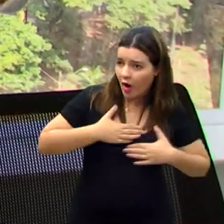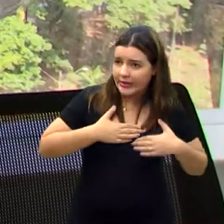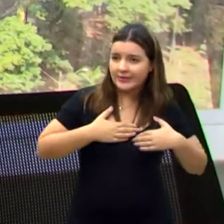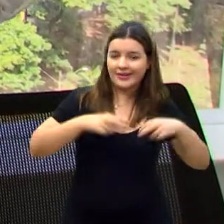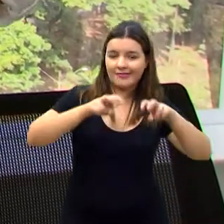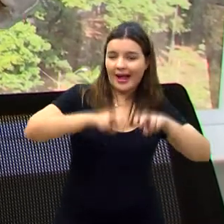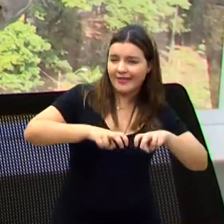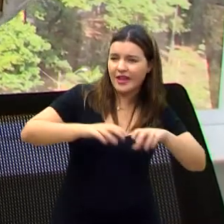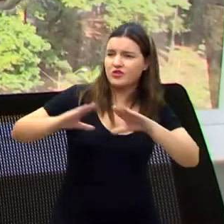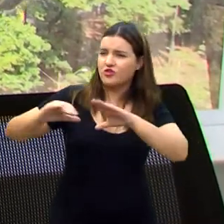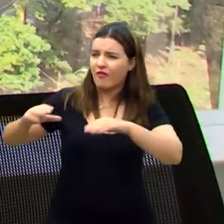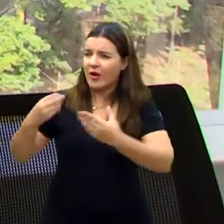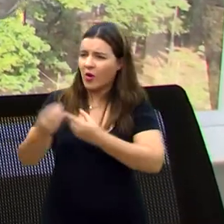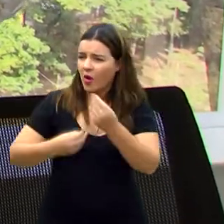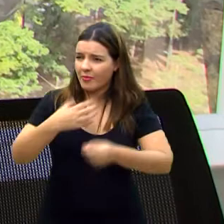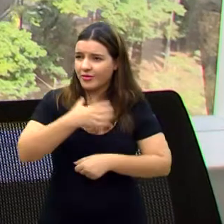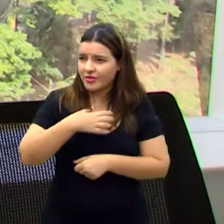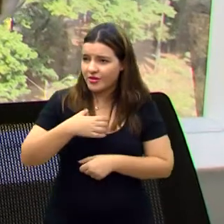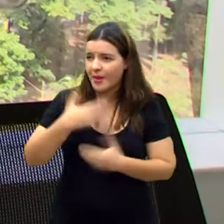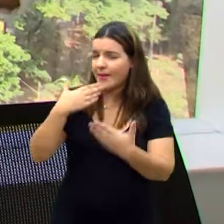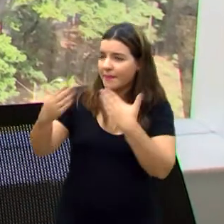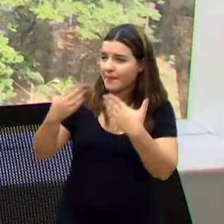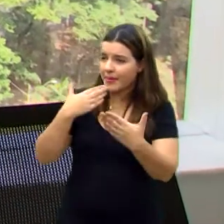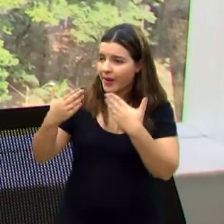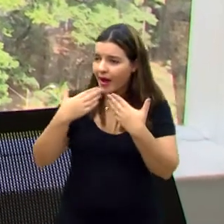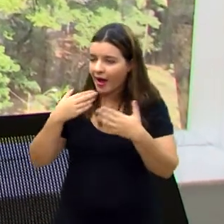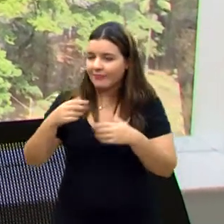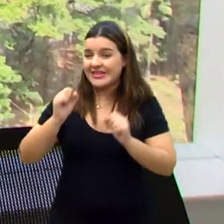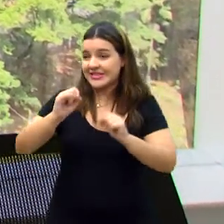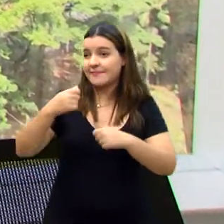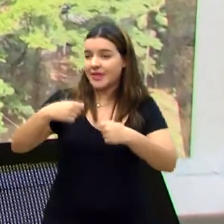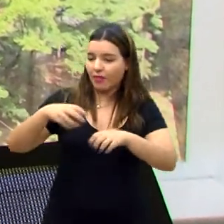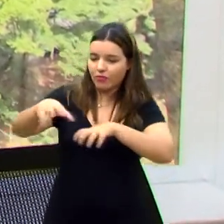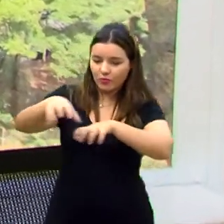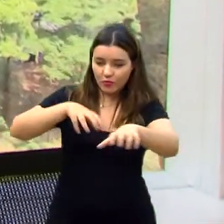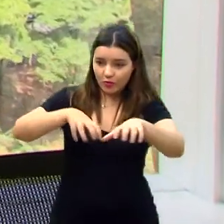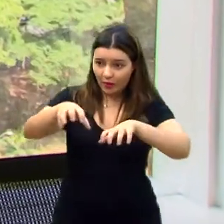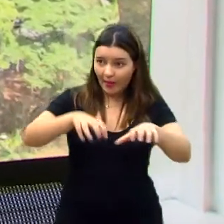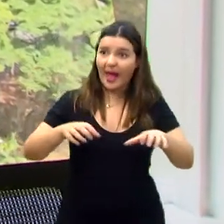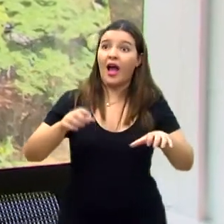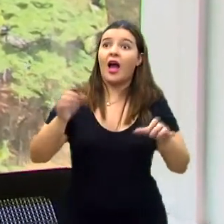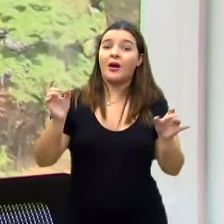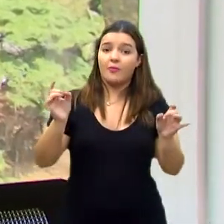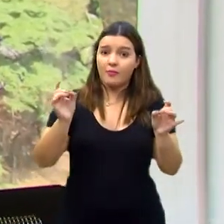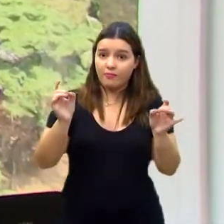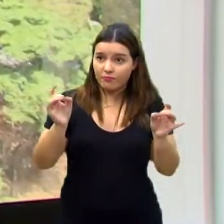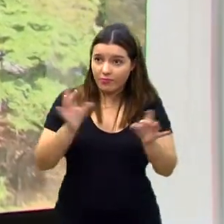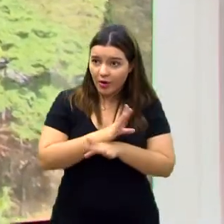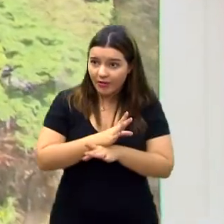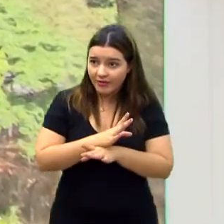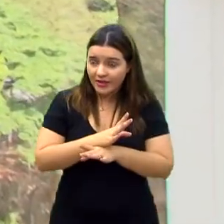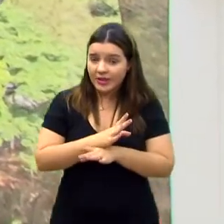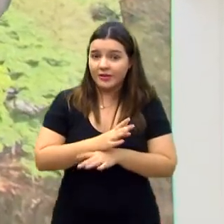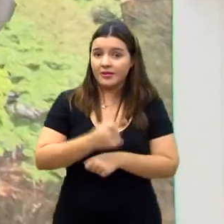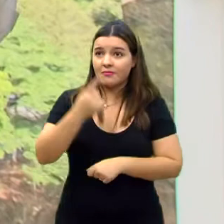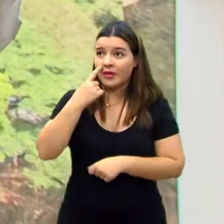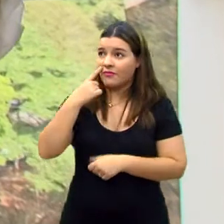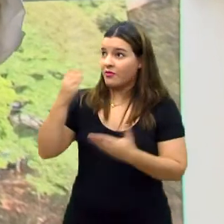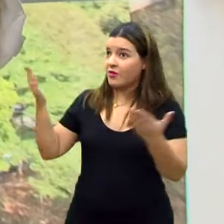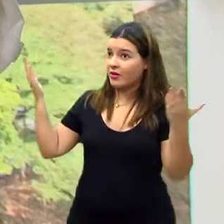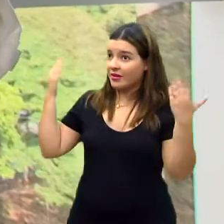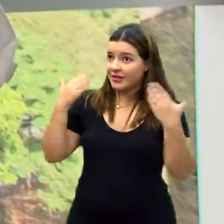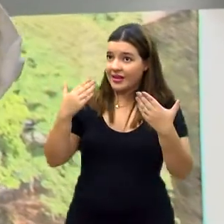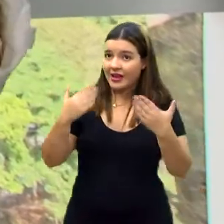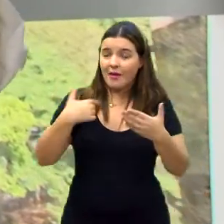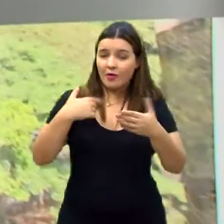distribuição ele participa junto com a equipe mesmo nessa produção e depois disso a gente monta isso tudo que